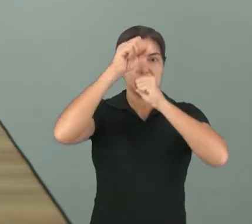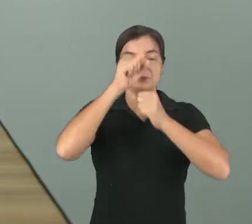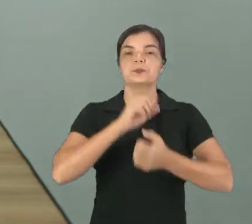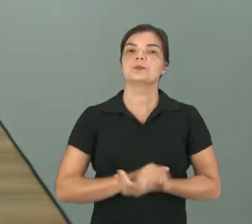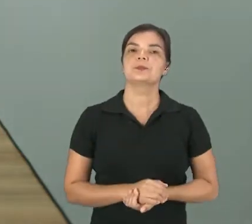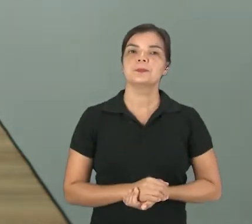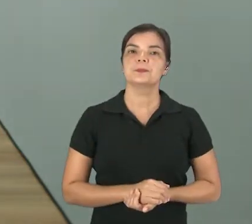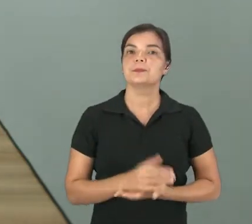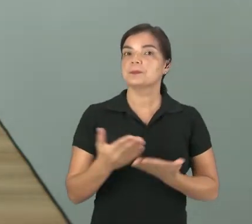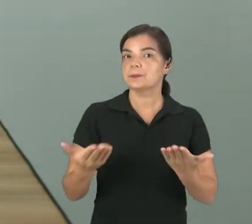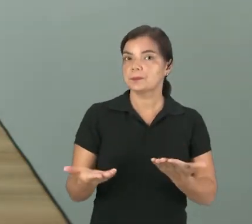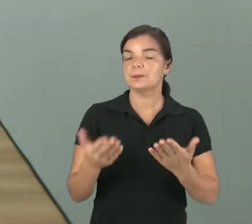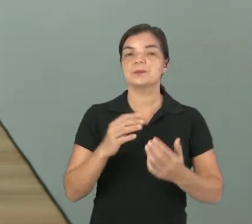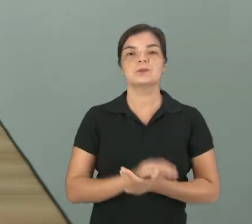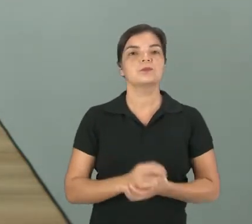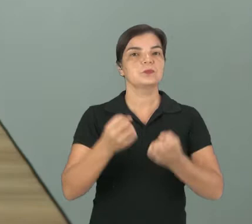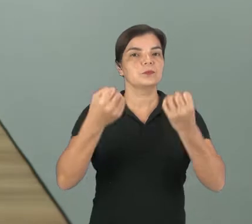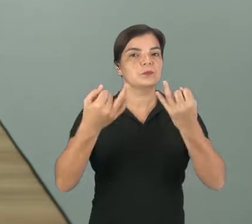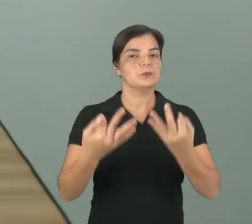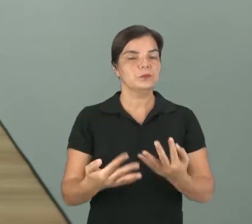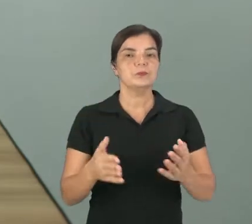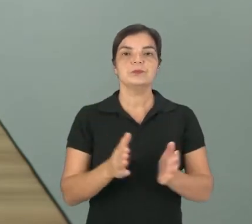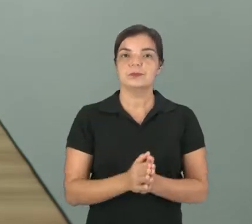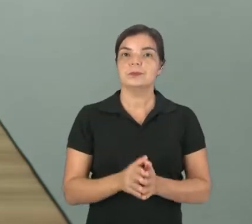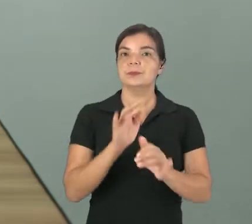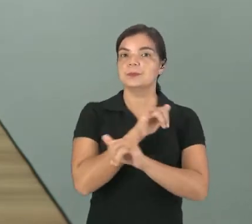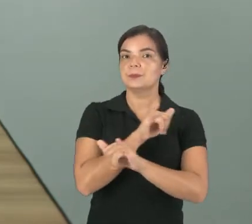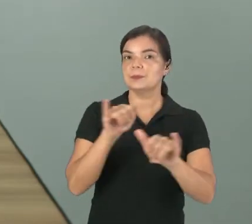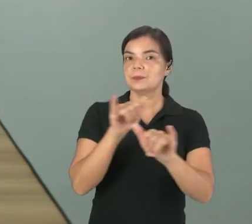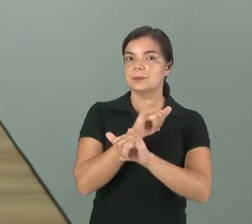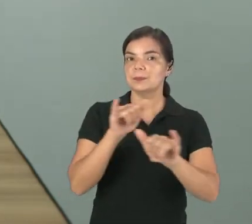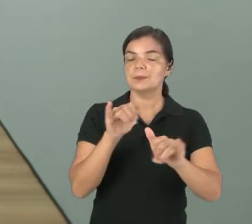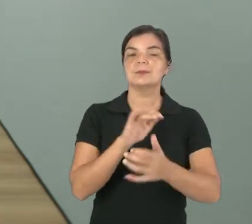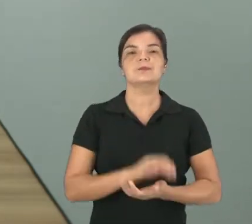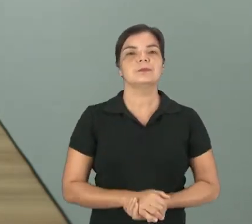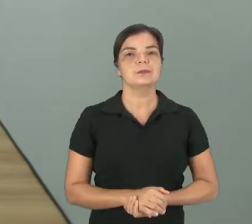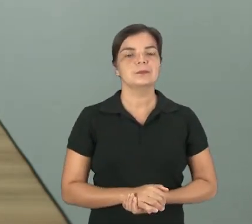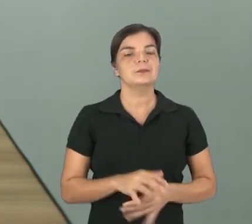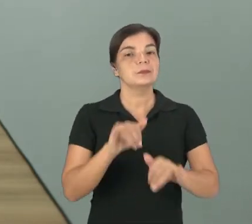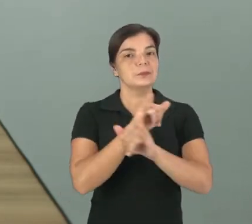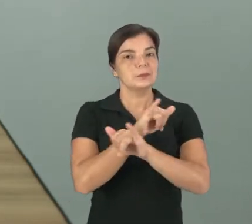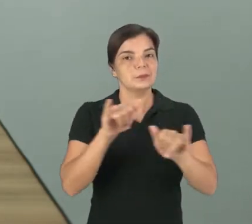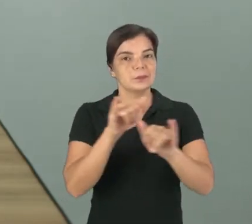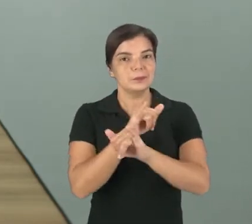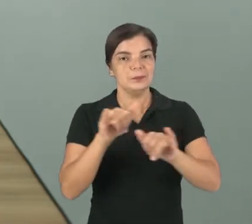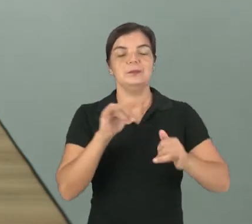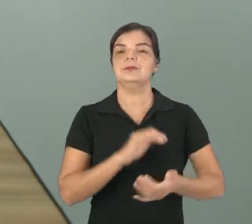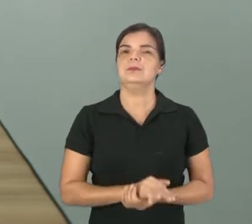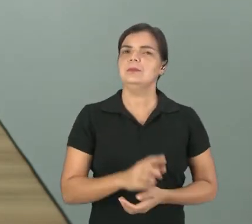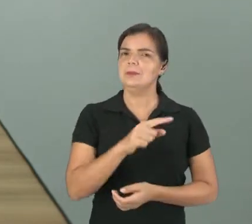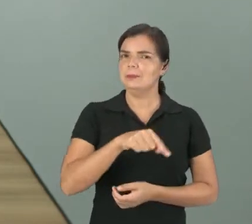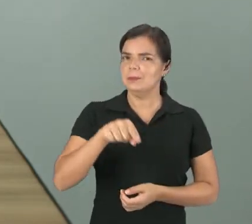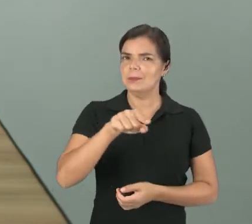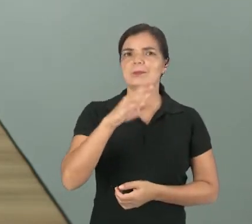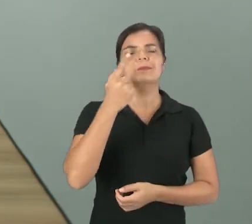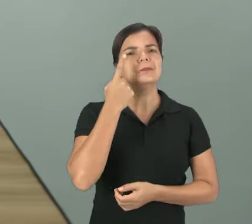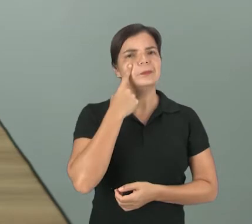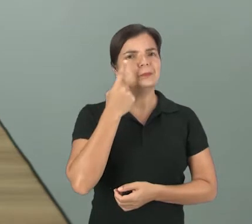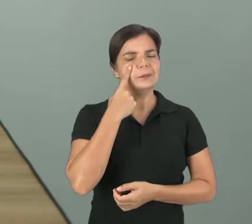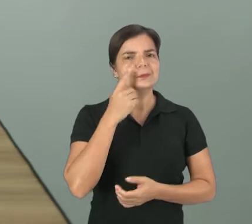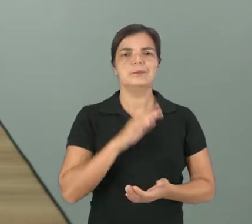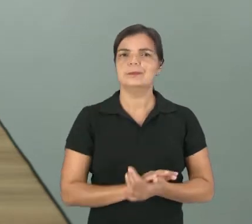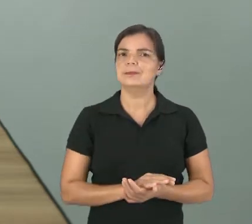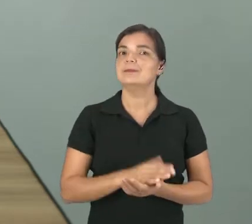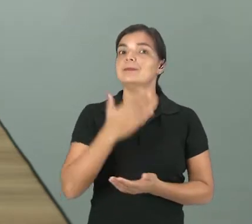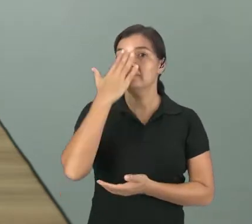aprendizado. Bom, hoje vamos falar sobre propagandas, sobre anúncios publicitários. Mas você já ouviu esse